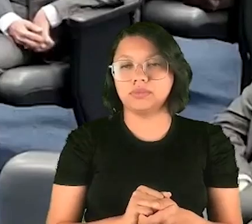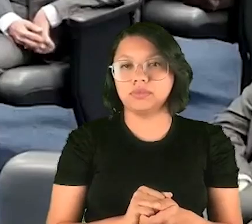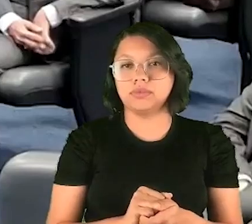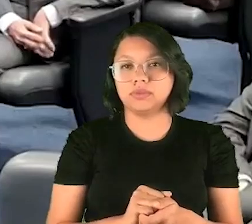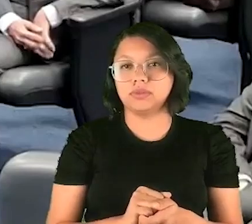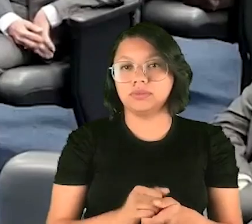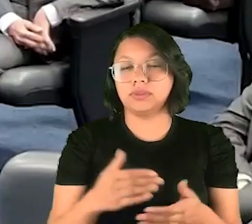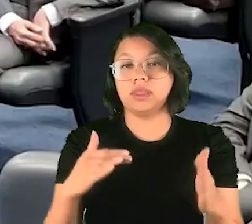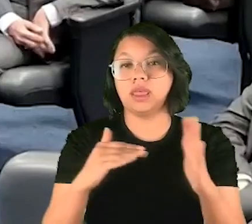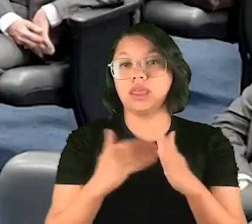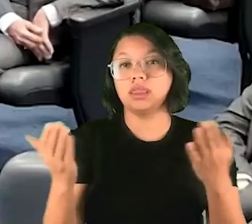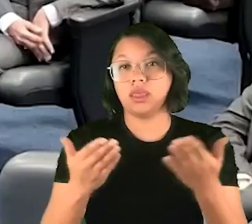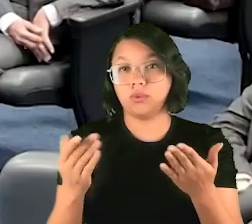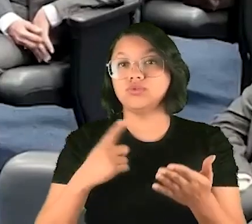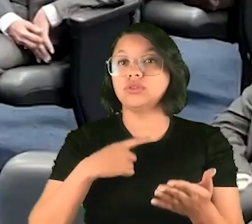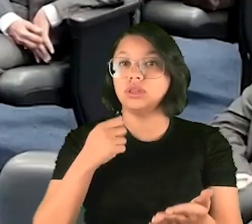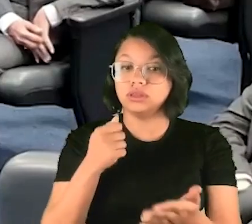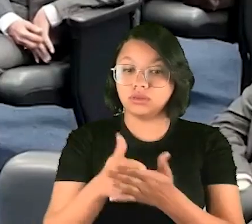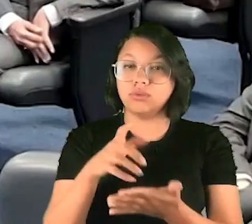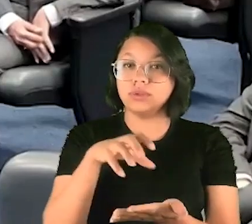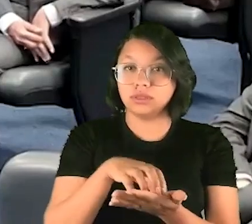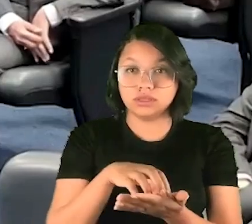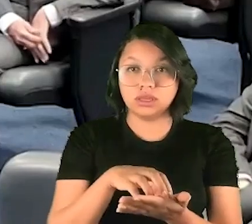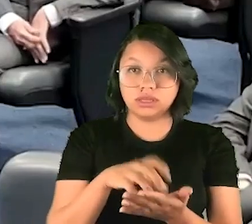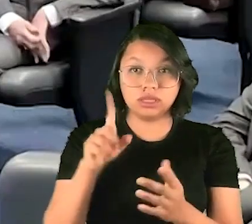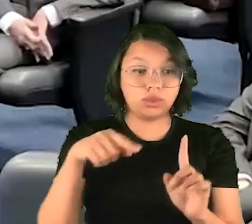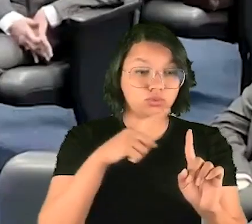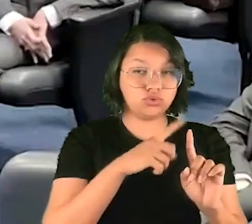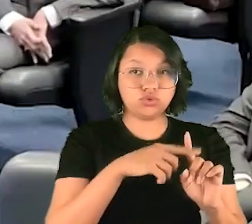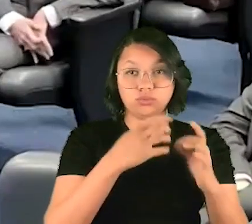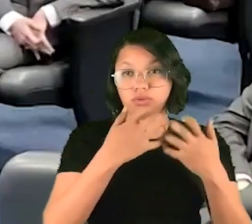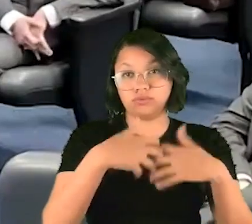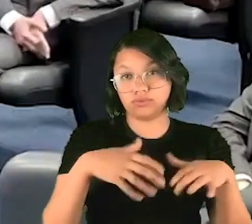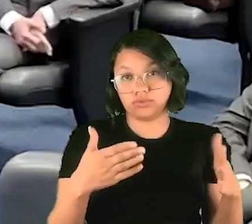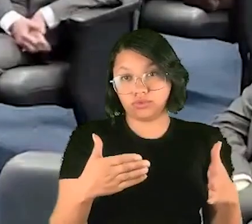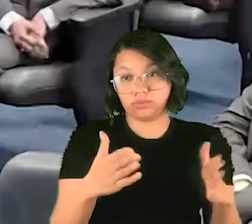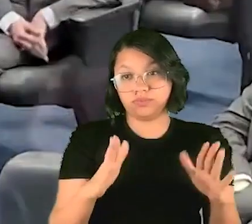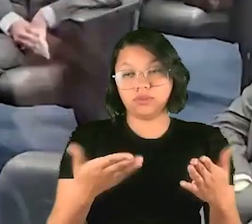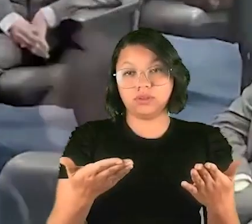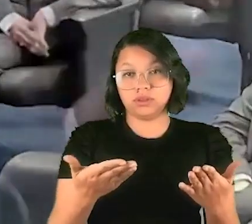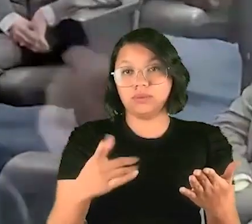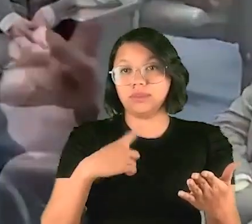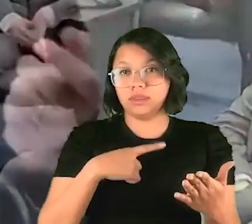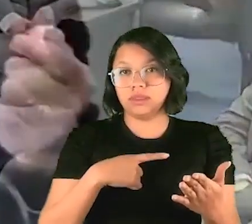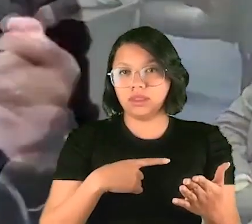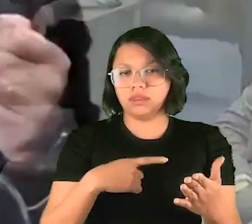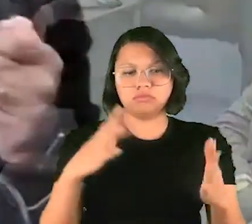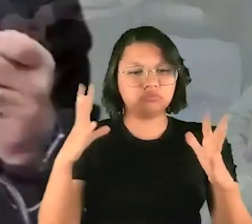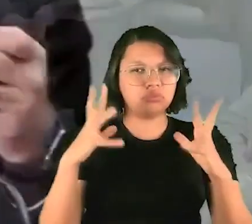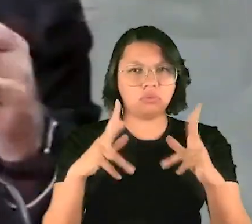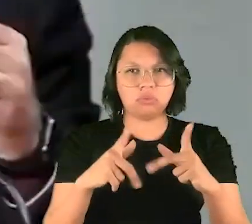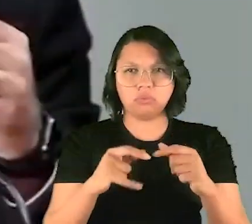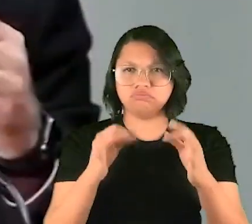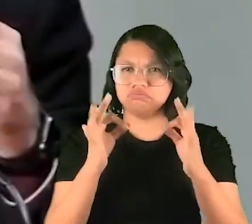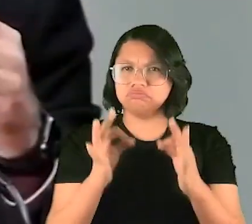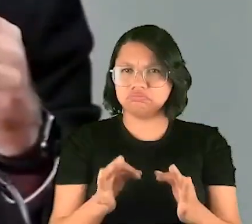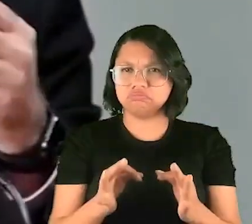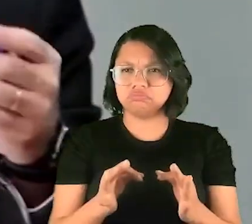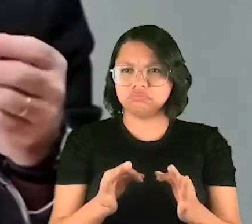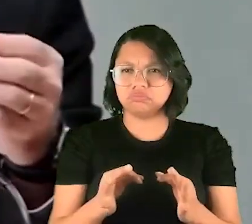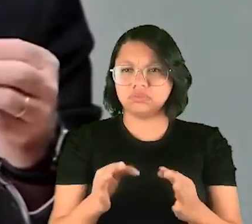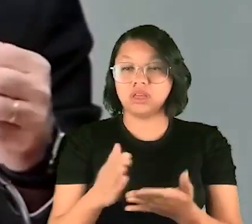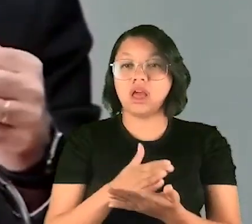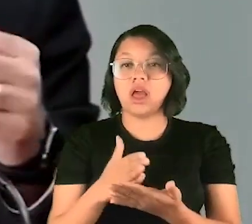fazer diferença. E até hoje o Glivec é entregue por compra centralizada, né? Que é o modelo que acho que funcionou. Então, o doutor